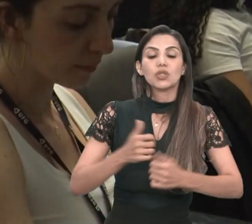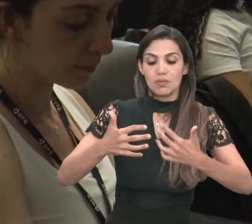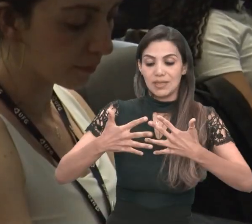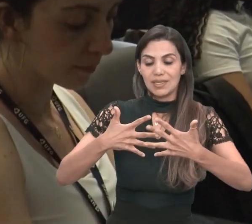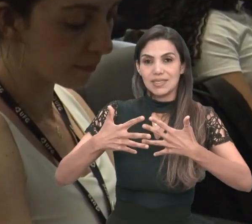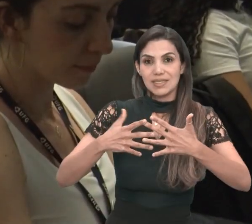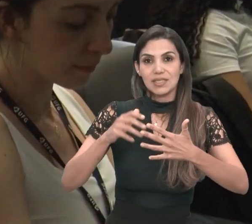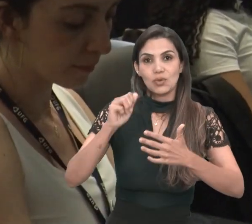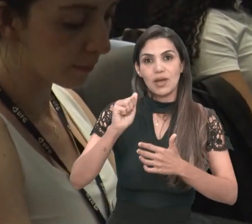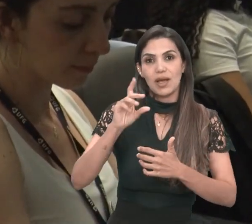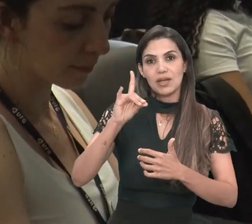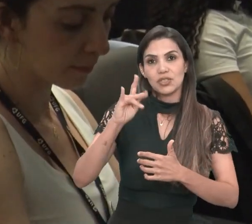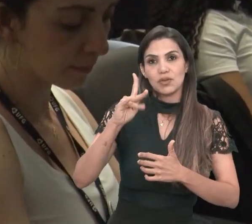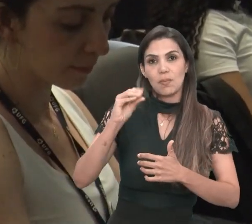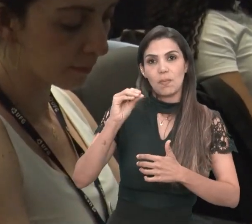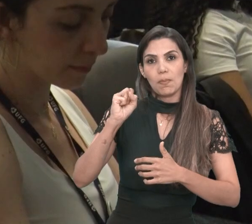marrom.